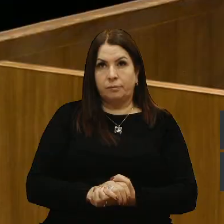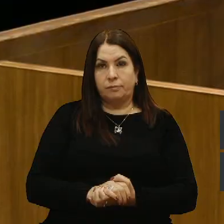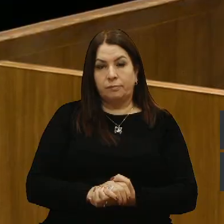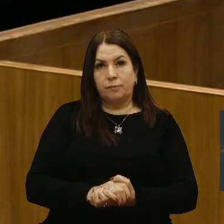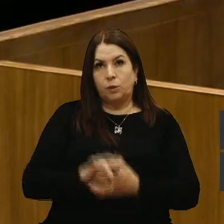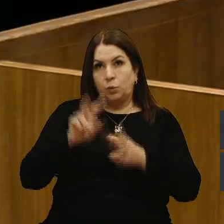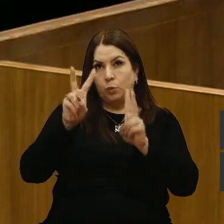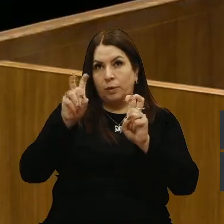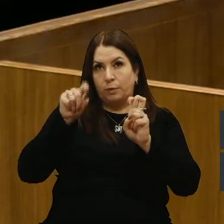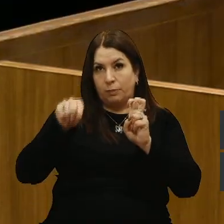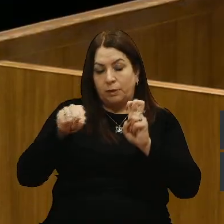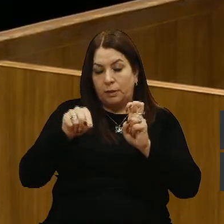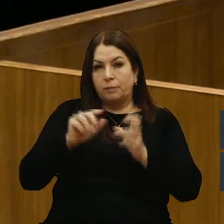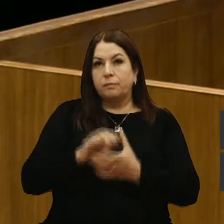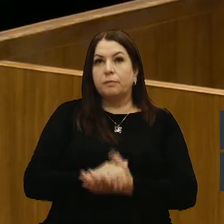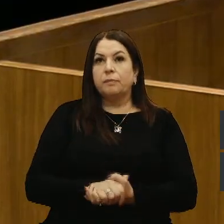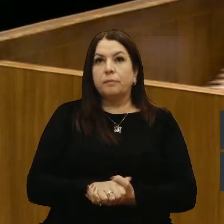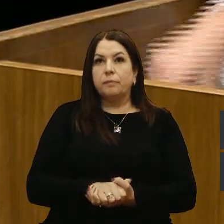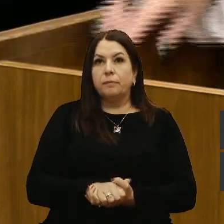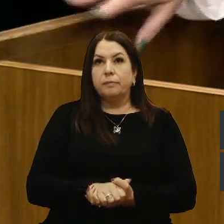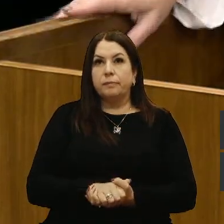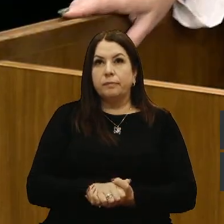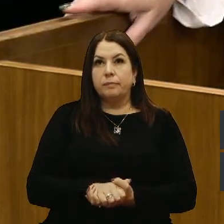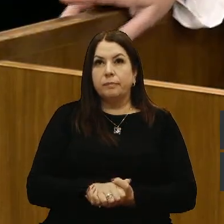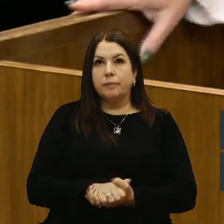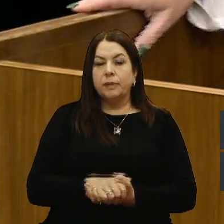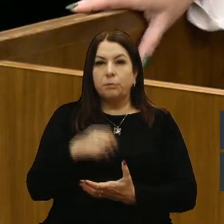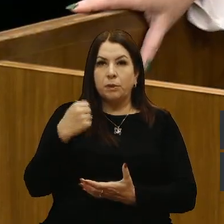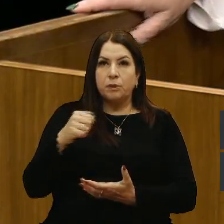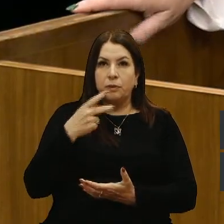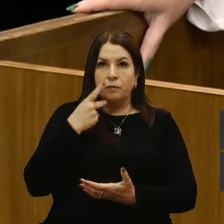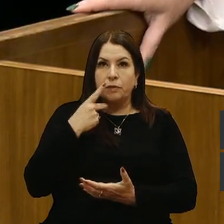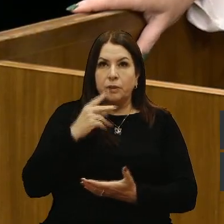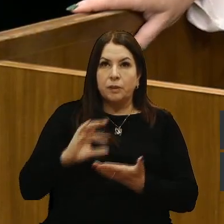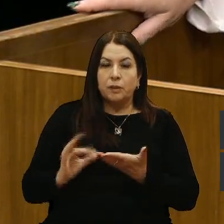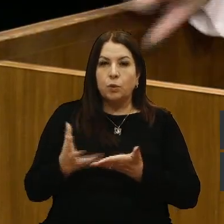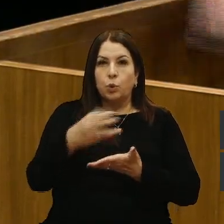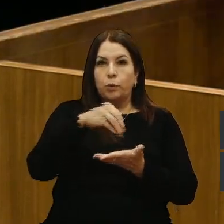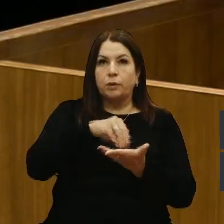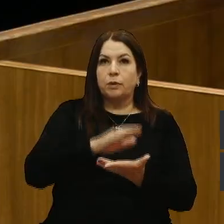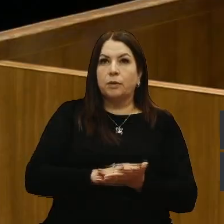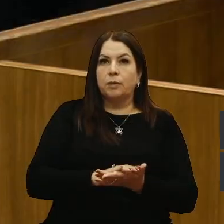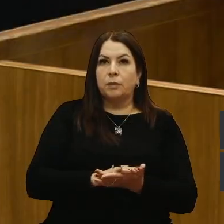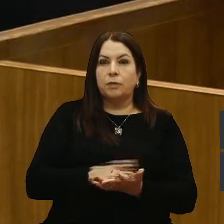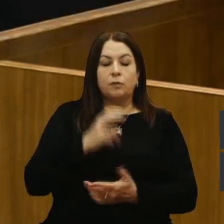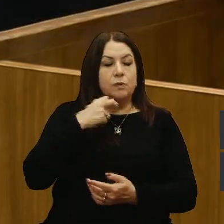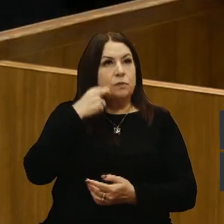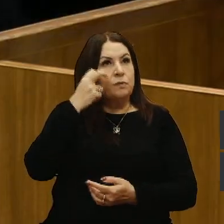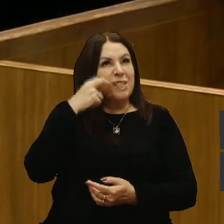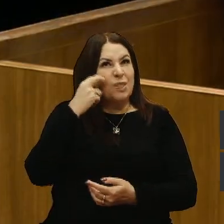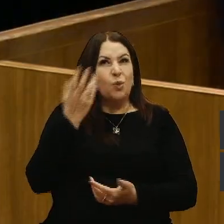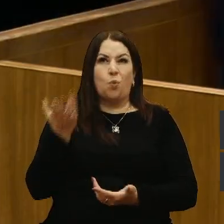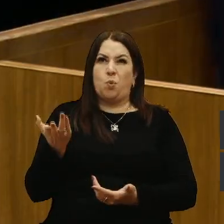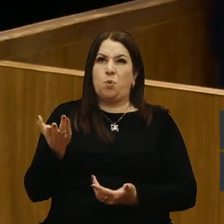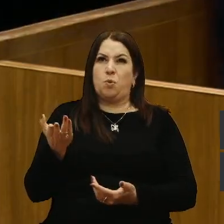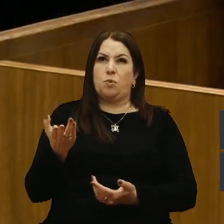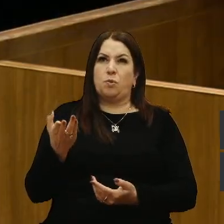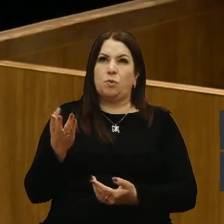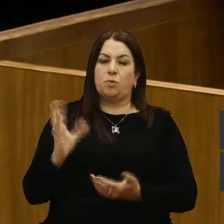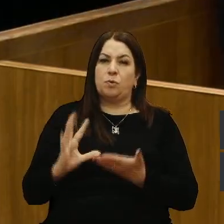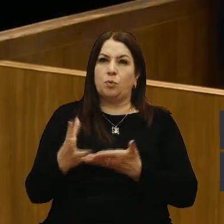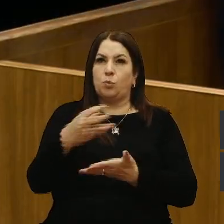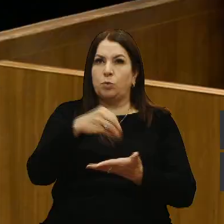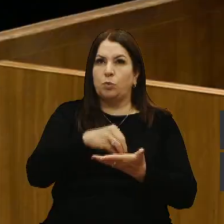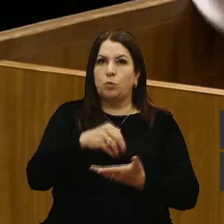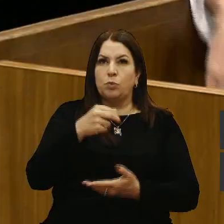tema aqui, mas preciso falar da Codeca. Uma vergonha, o que saiu da Codeca não